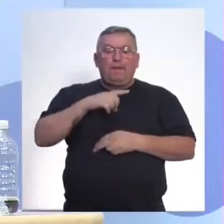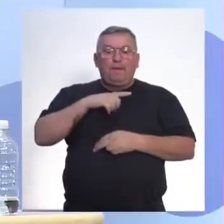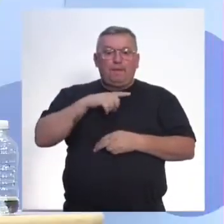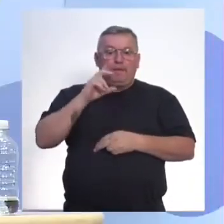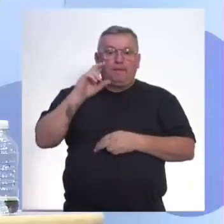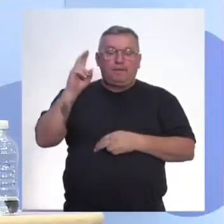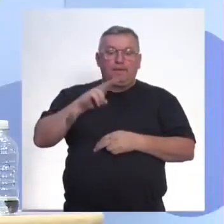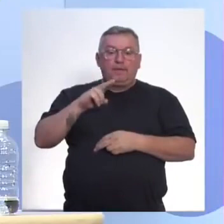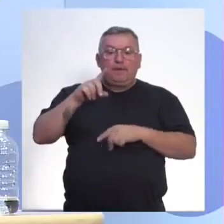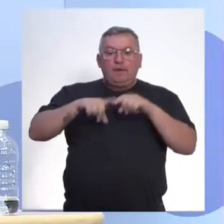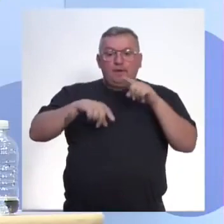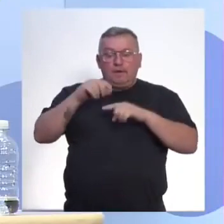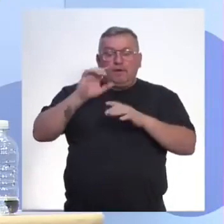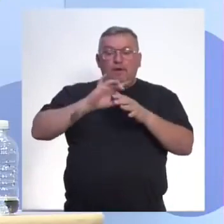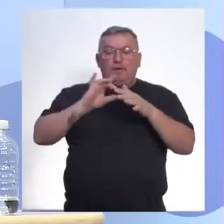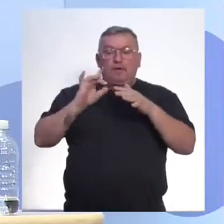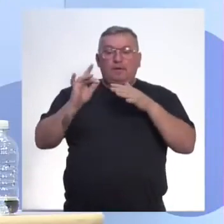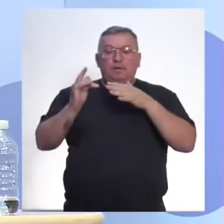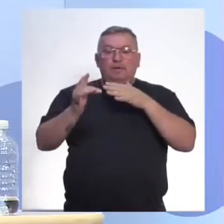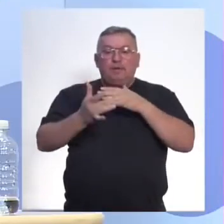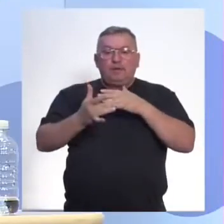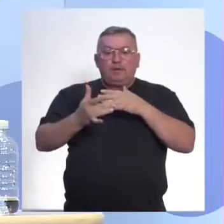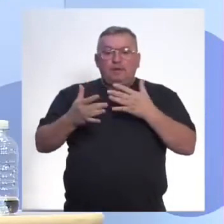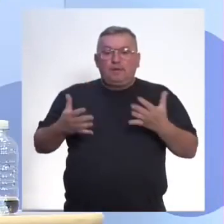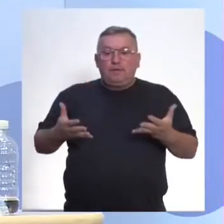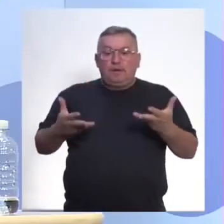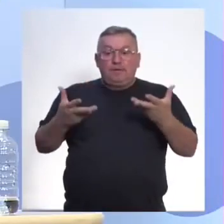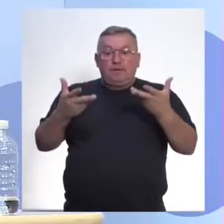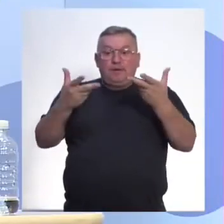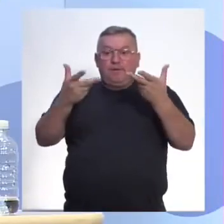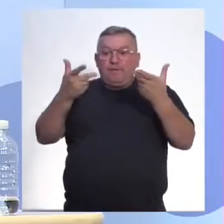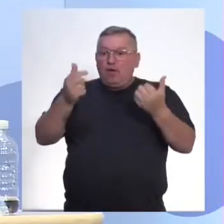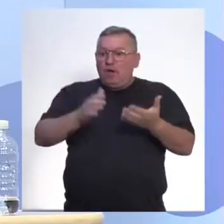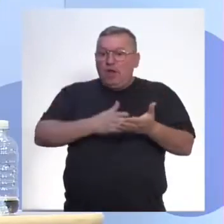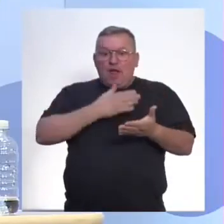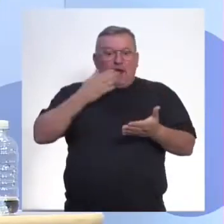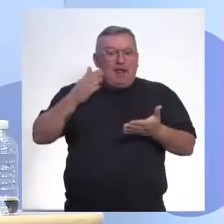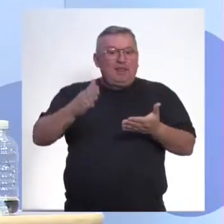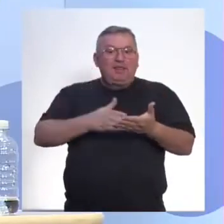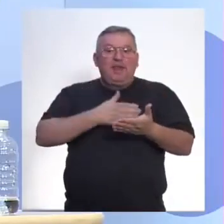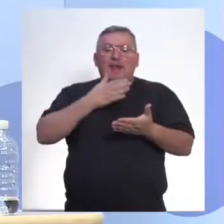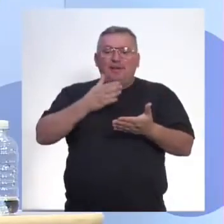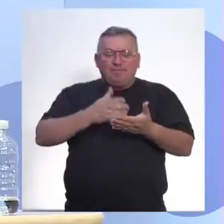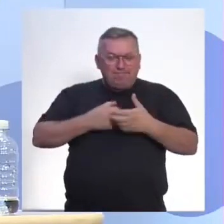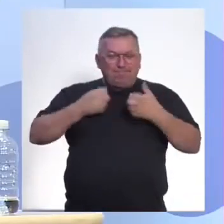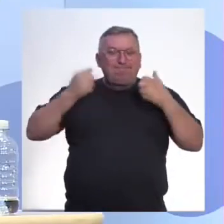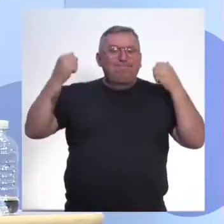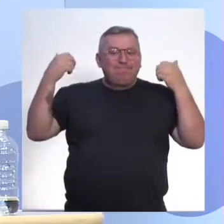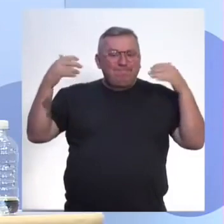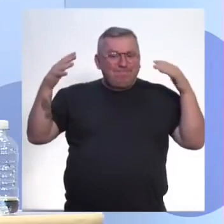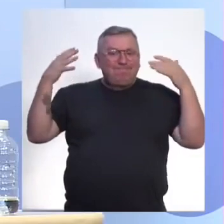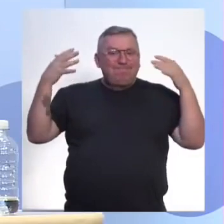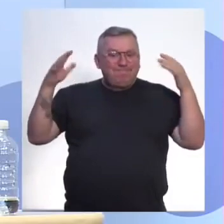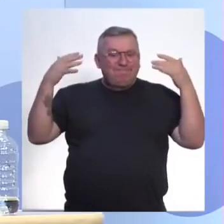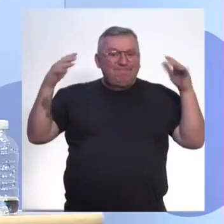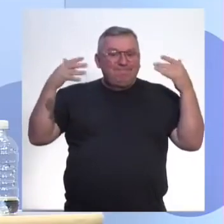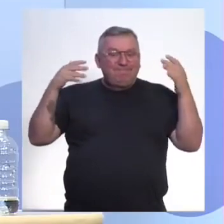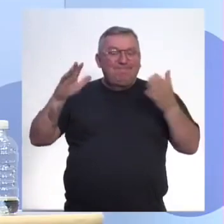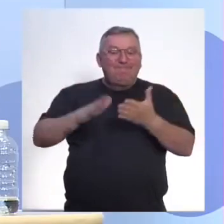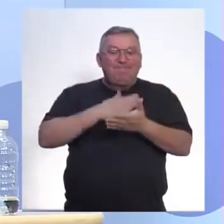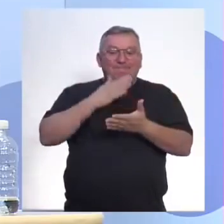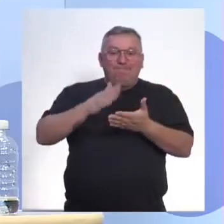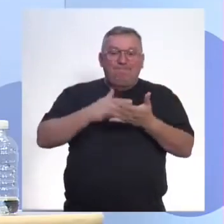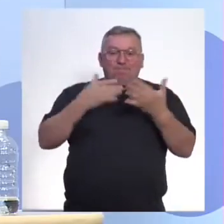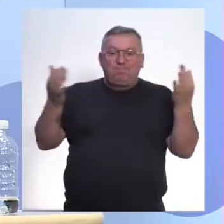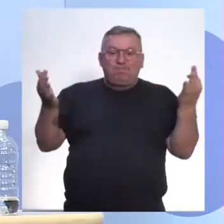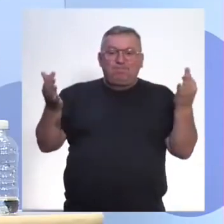recebemos, principalmente nas redes sociais, excelentíssimos cadernos. Olha, tenho que parabenizar, os cadernos dos alunos são muito,